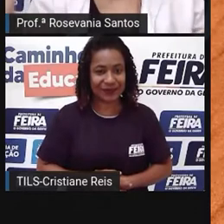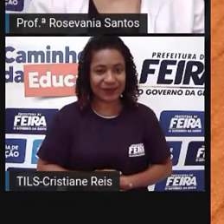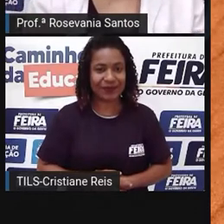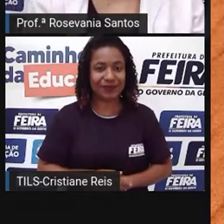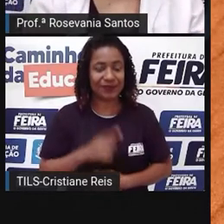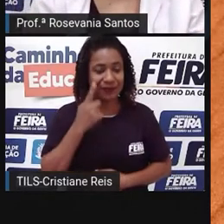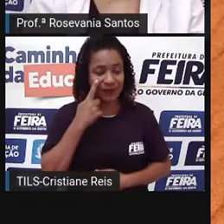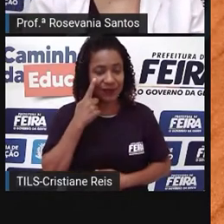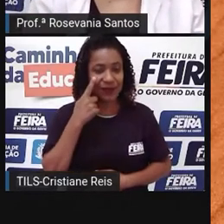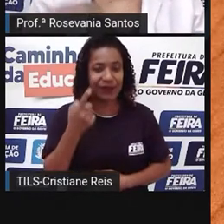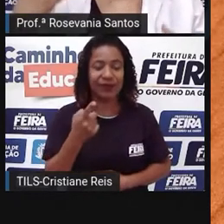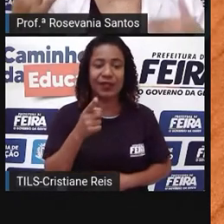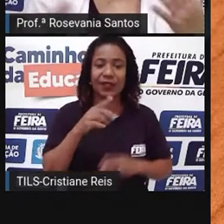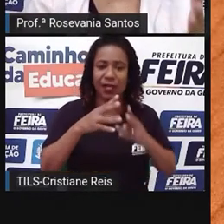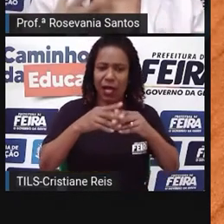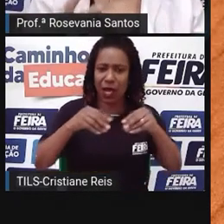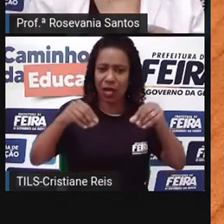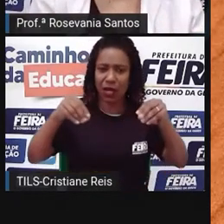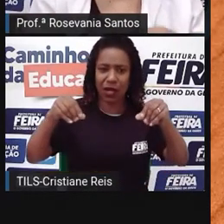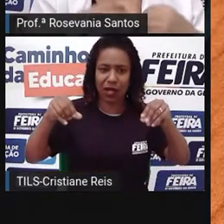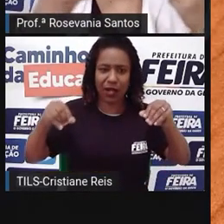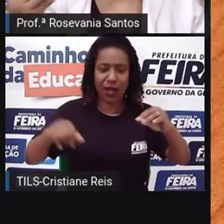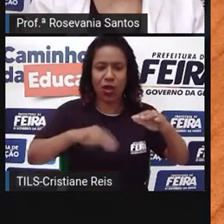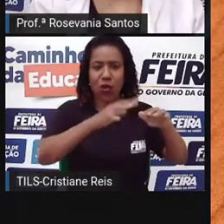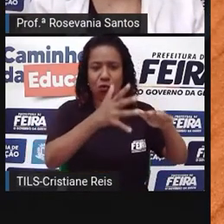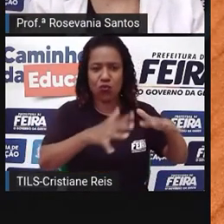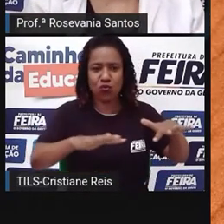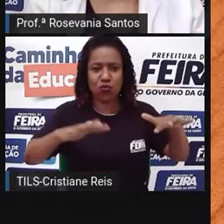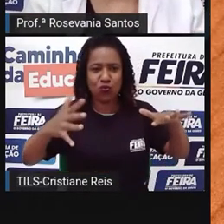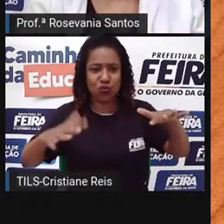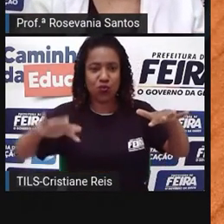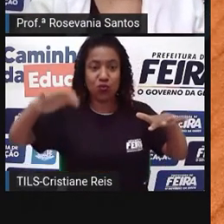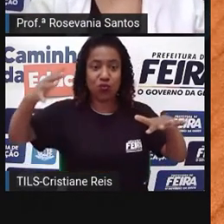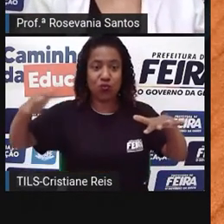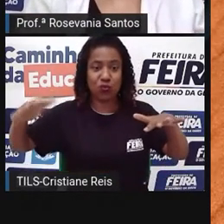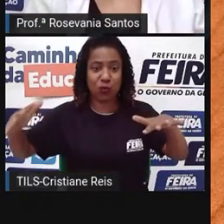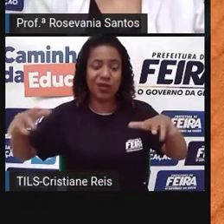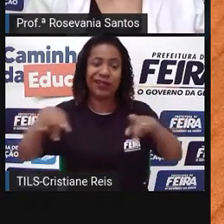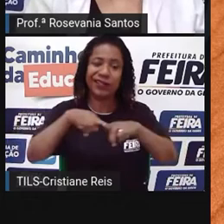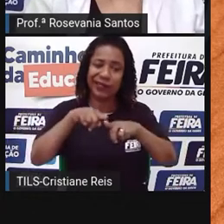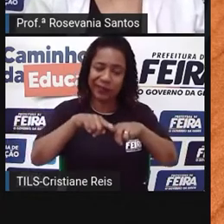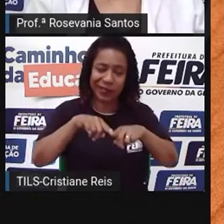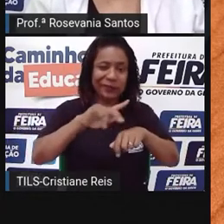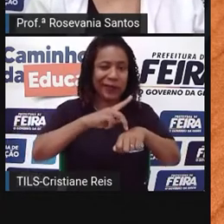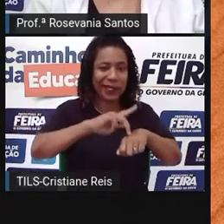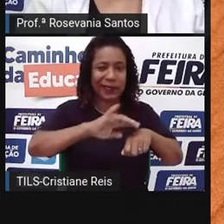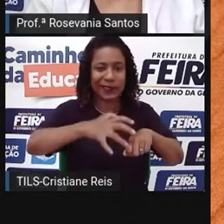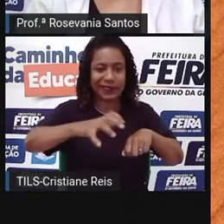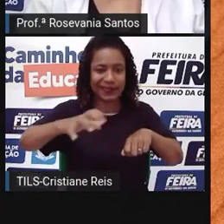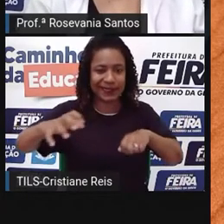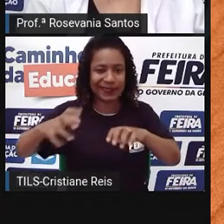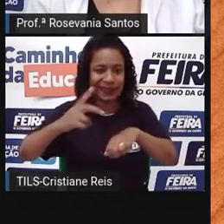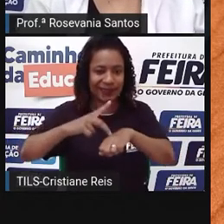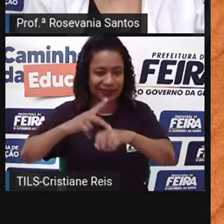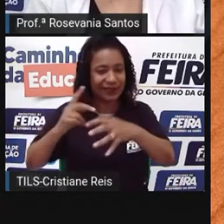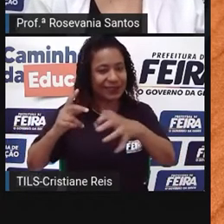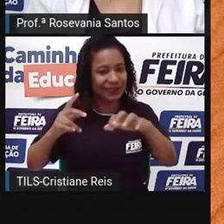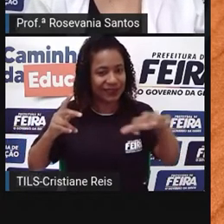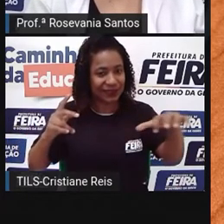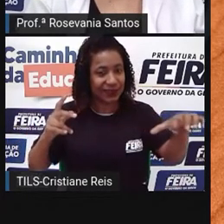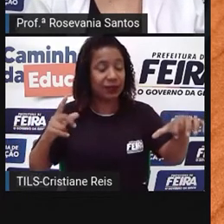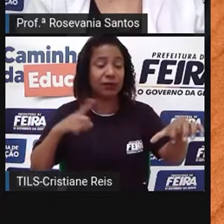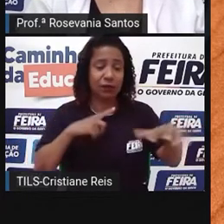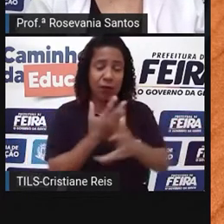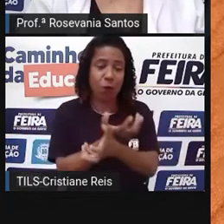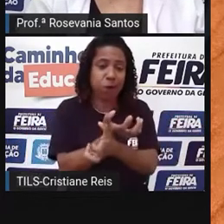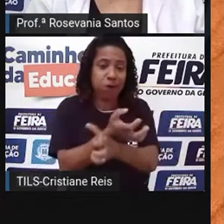tem aquelas dunas de areia, até também aqueles desertos com bastante pedras, né? Que é o que vai até predominar muito. A gente tem aqui